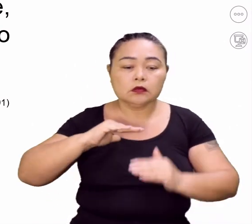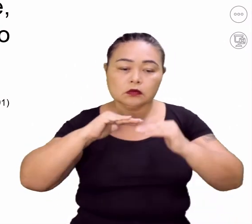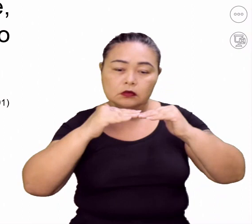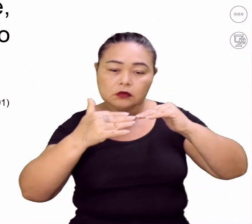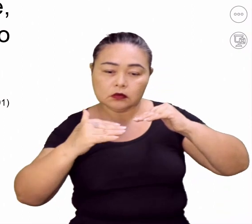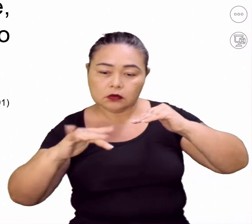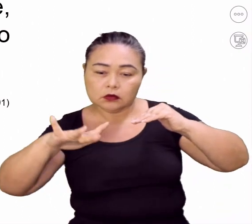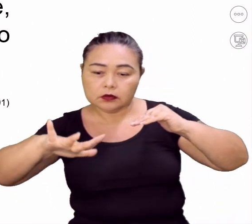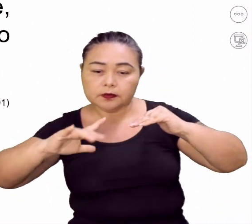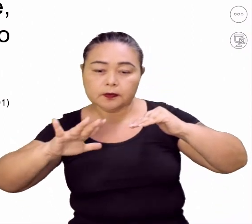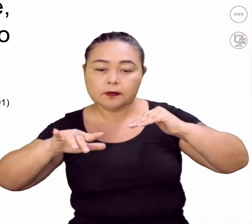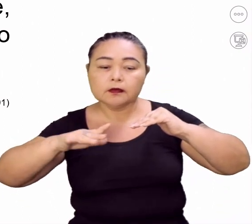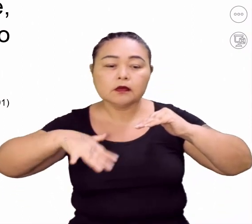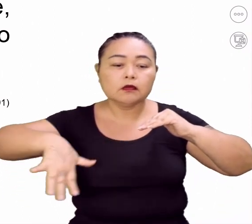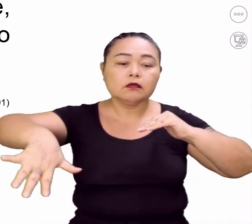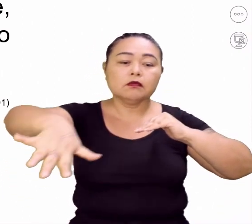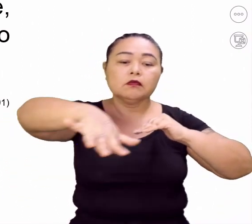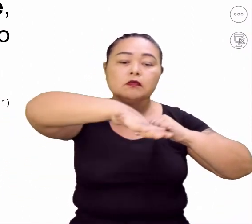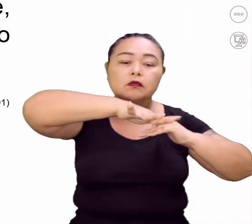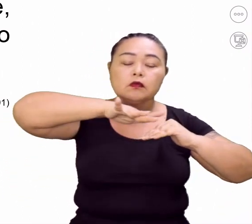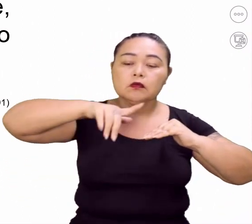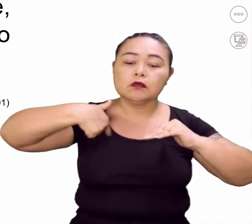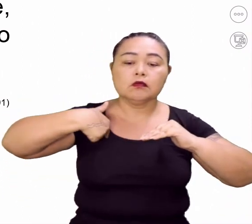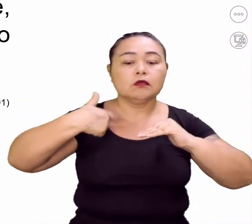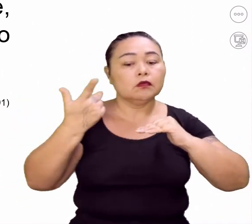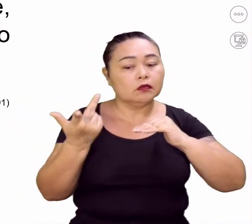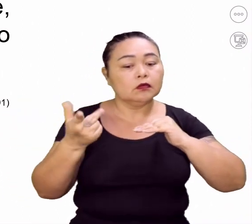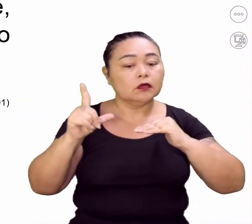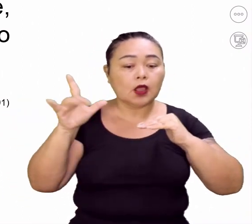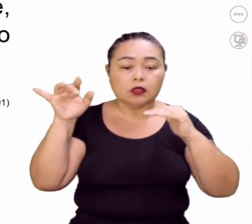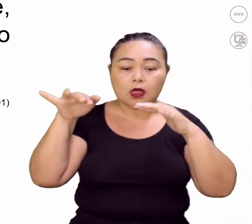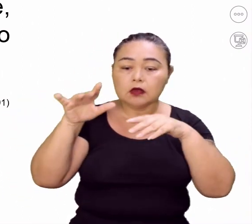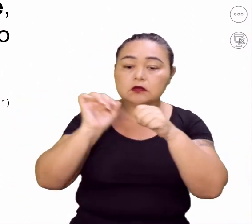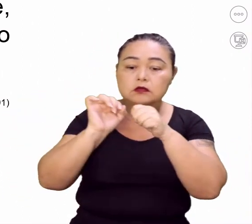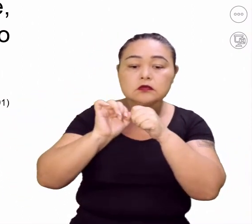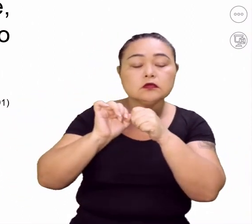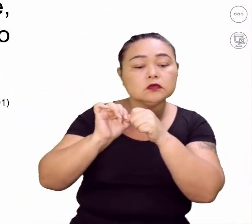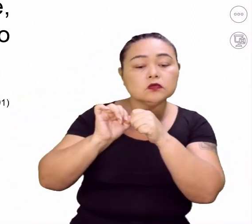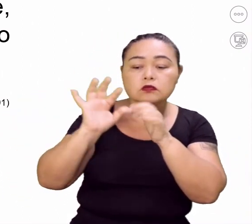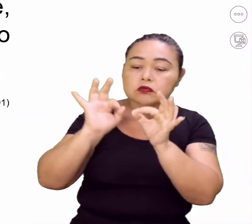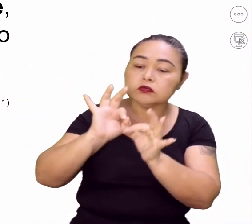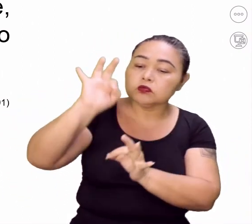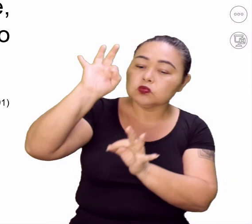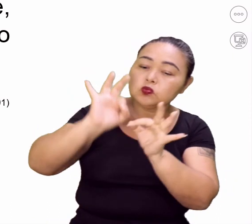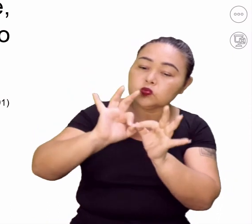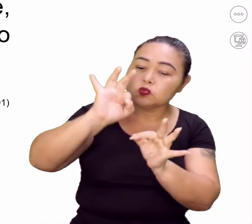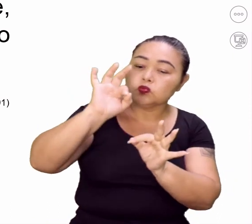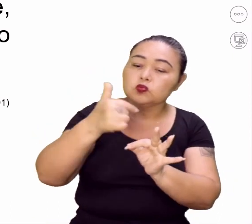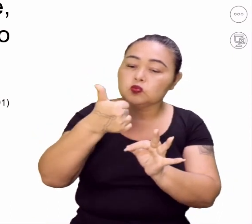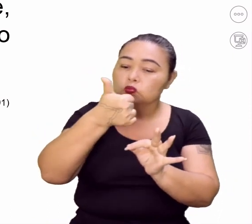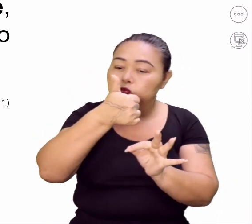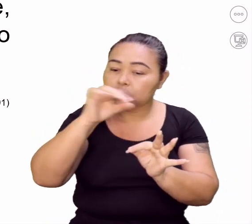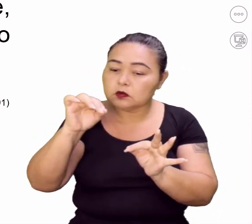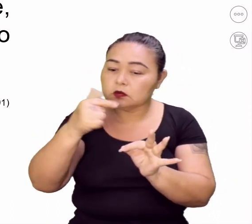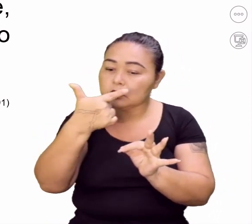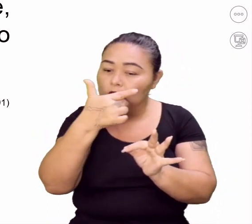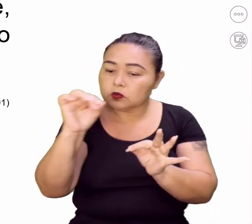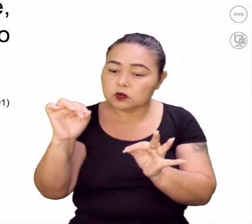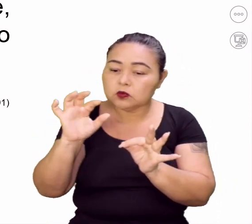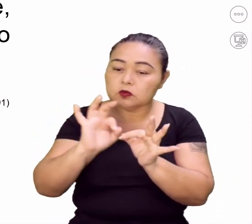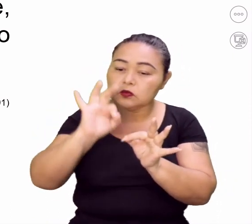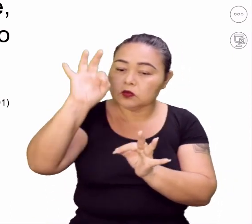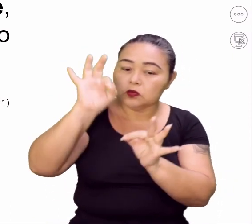sedimentar que abriga grande comunidade ecologicamente, né? Falando É isso mesmo. com Ó. altitudes variando entre 100 e